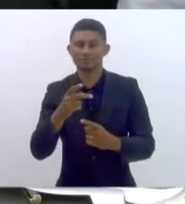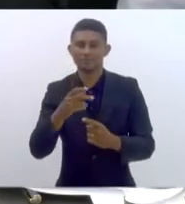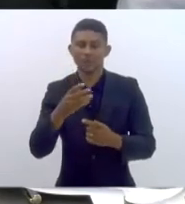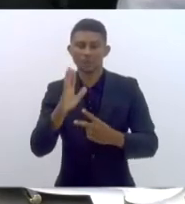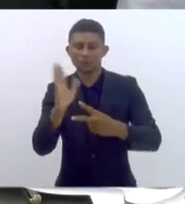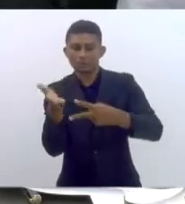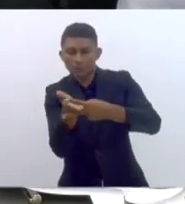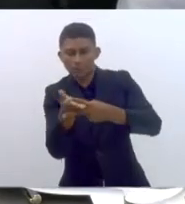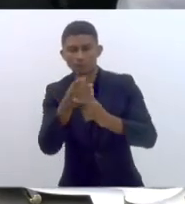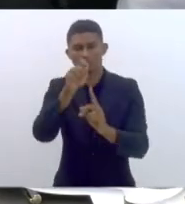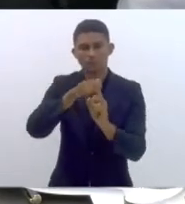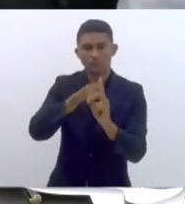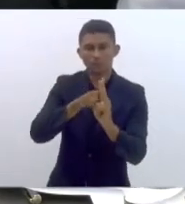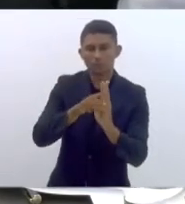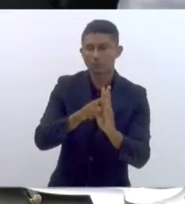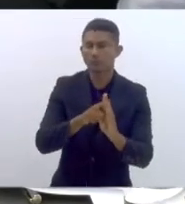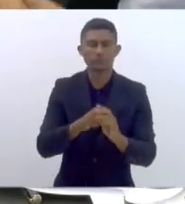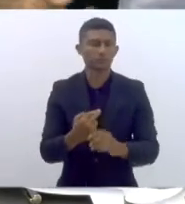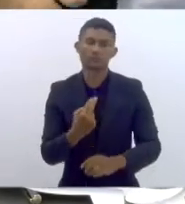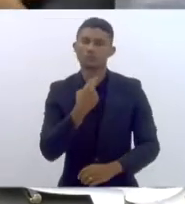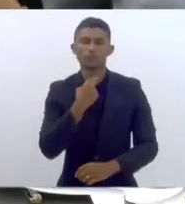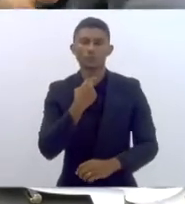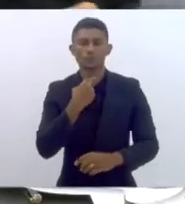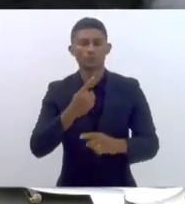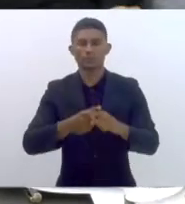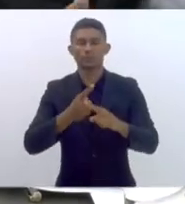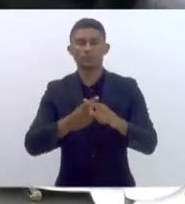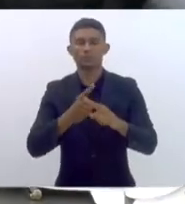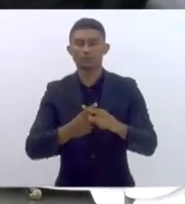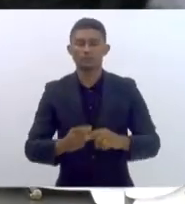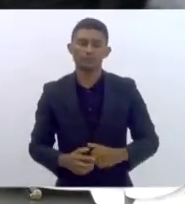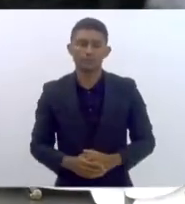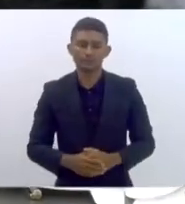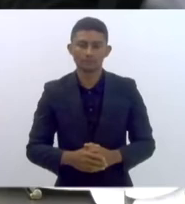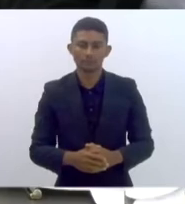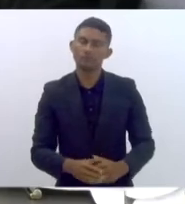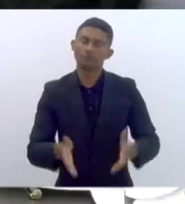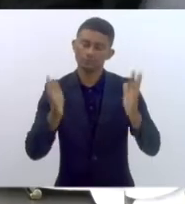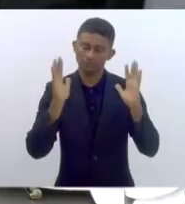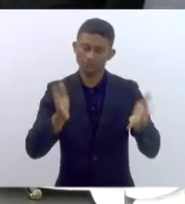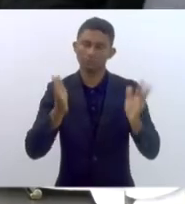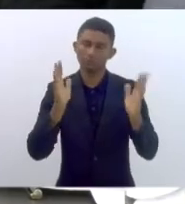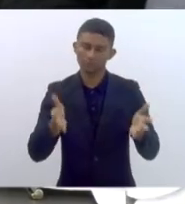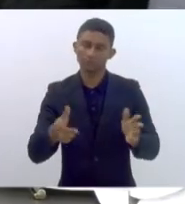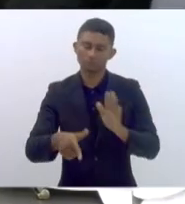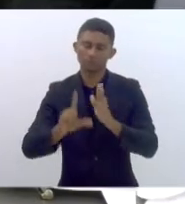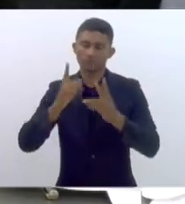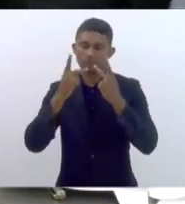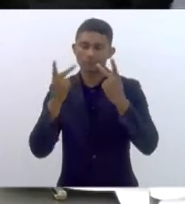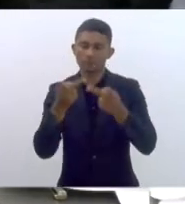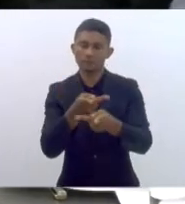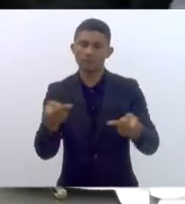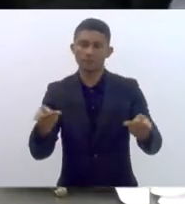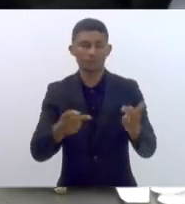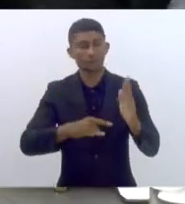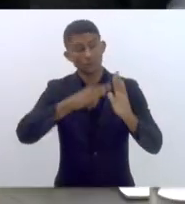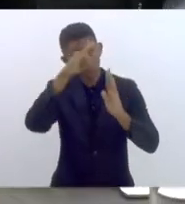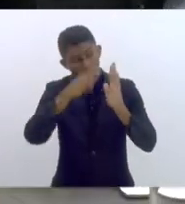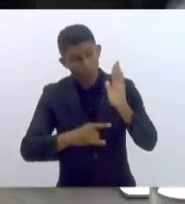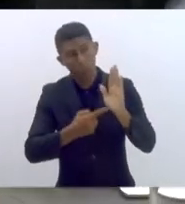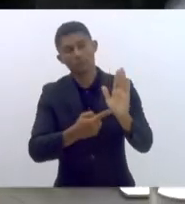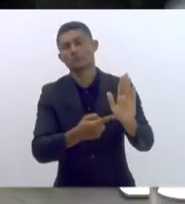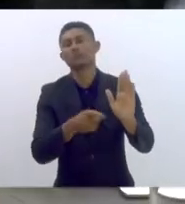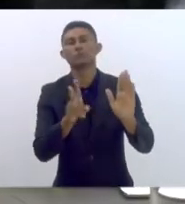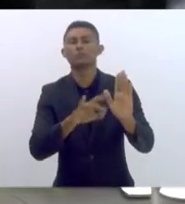próximos anos. Por quê? Como eu também tinha dito, né, uns minutos atrás. Este contrato é que vai